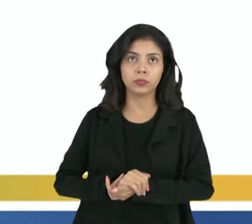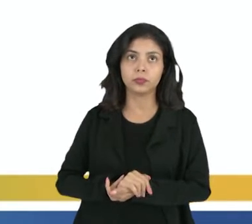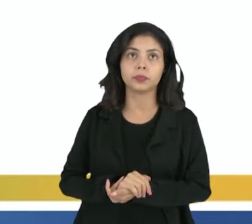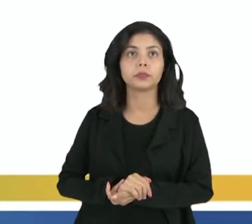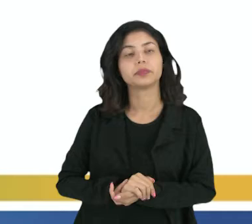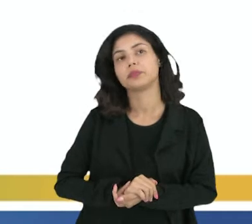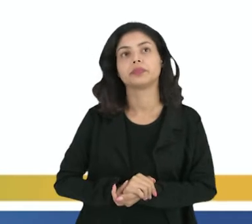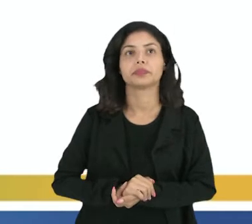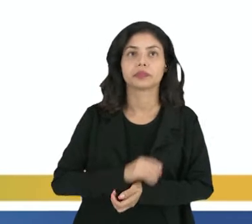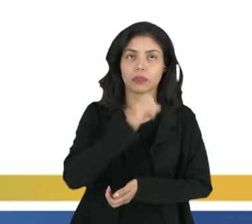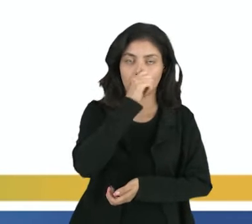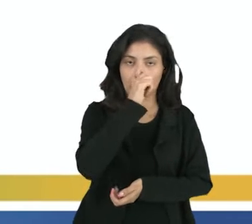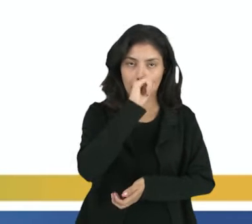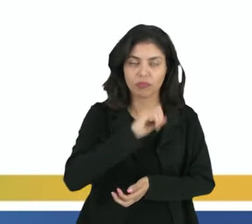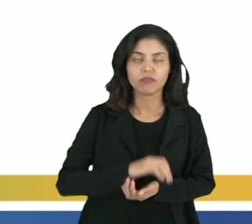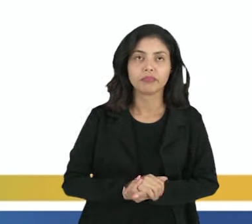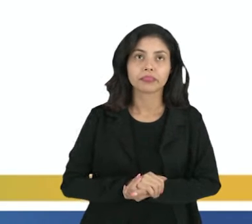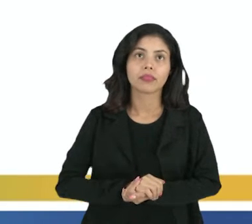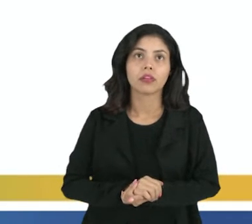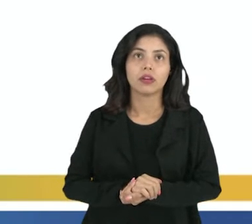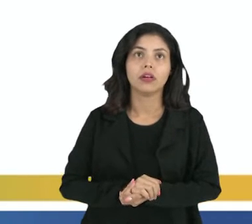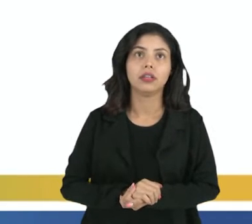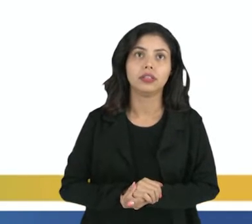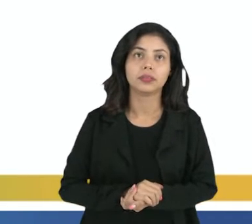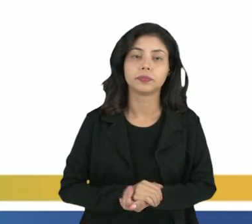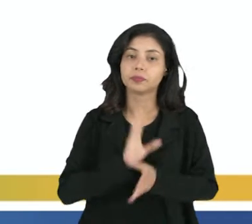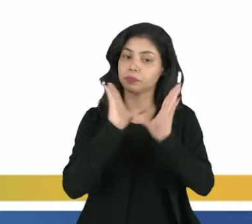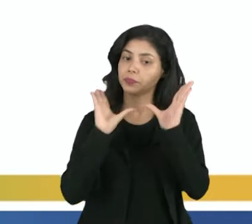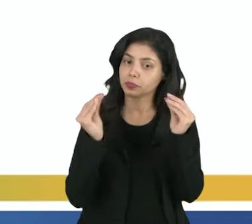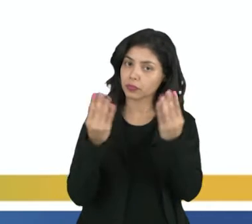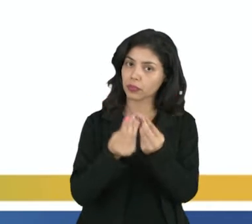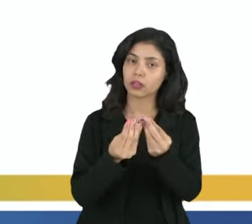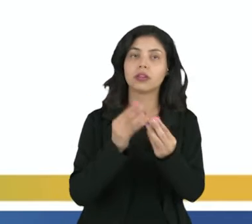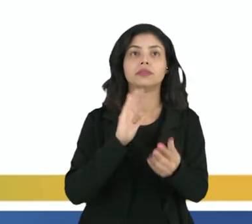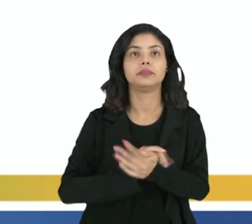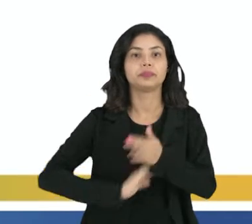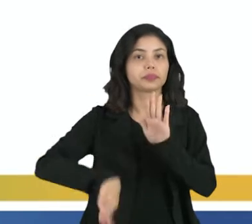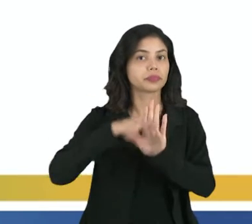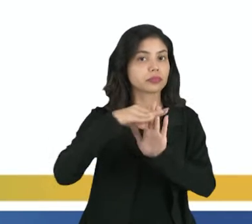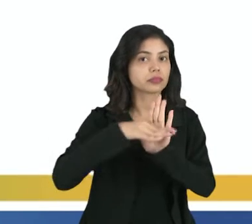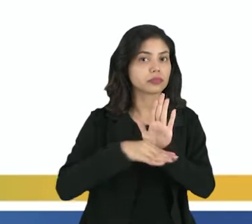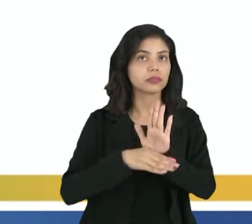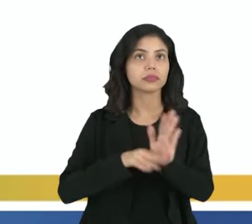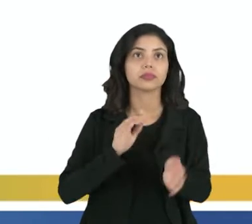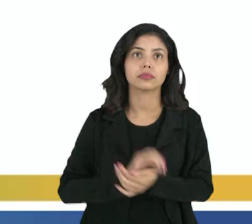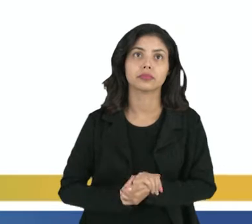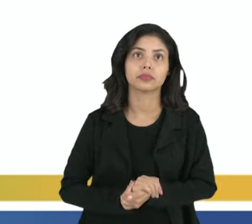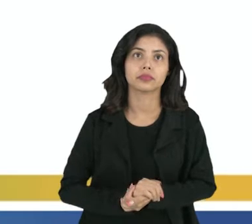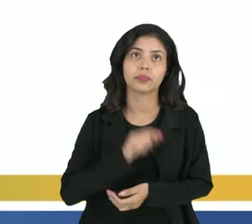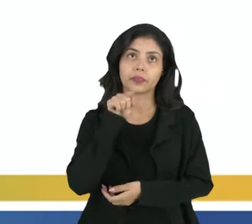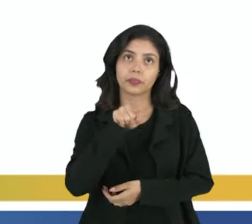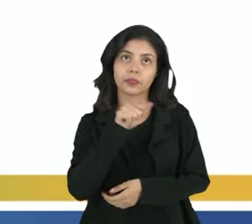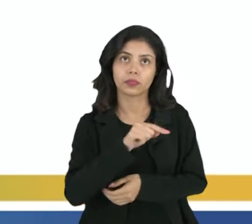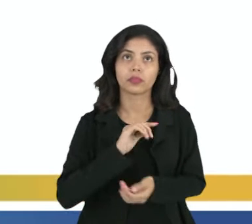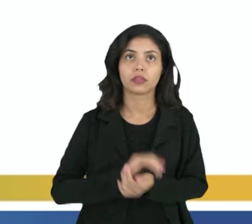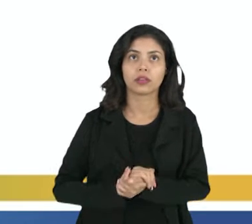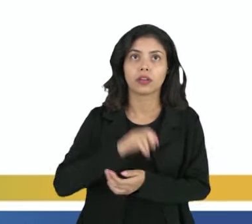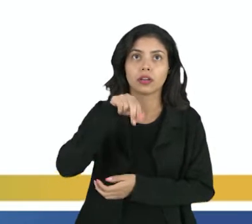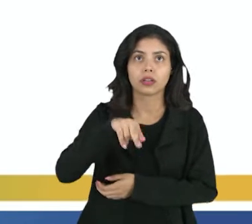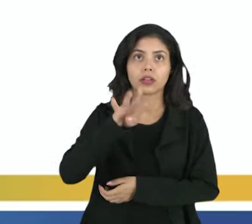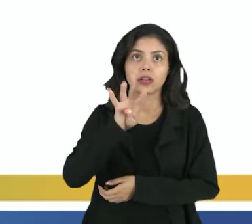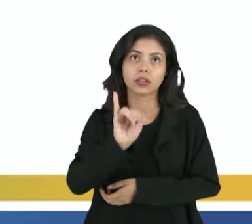enxofre e o trióxido de enxofre essas substâncias são classificadas como óxidos nós temos aqui os